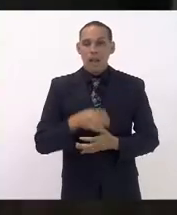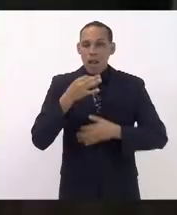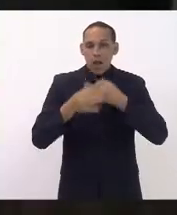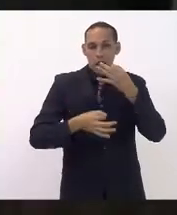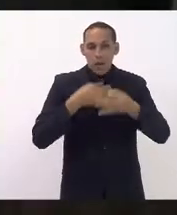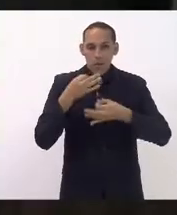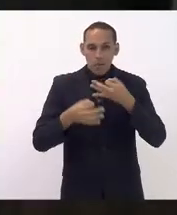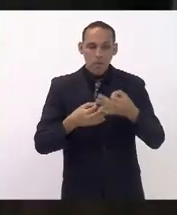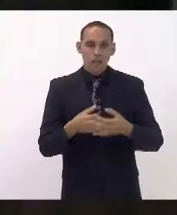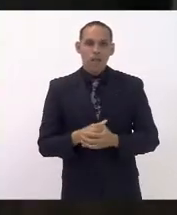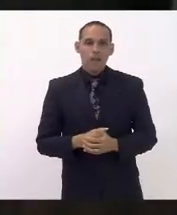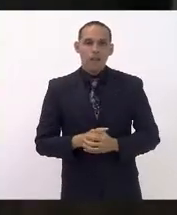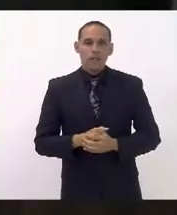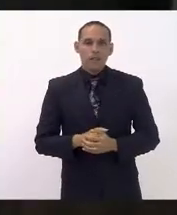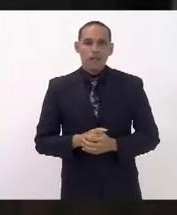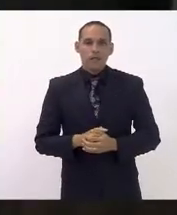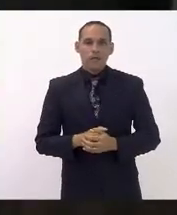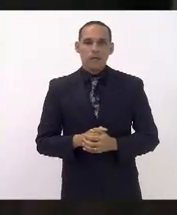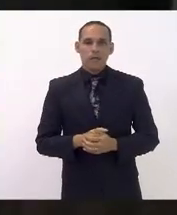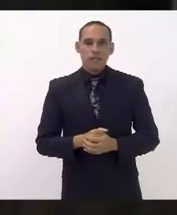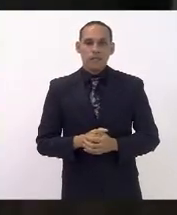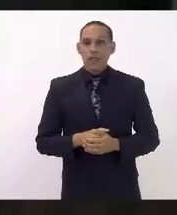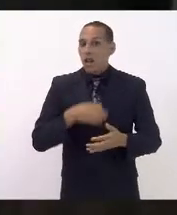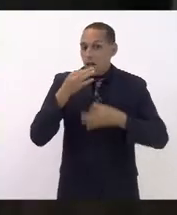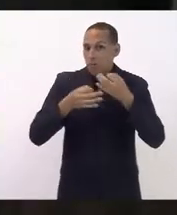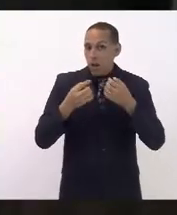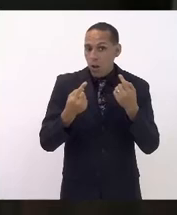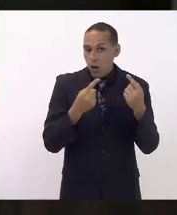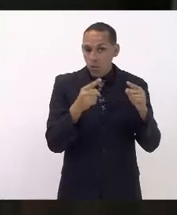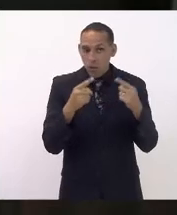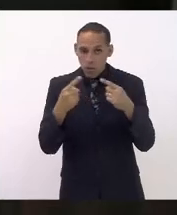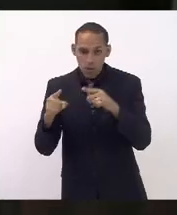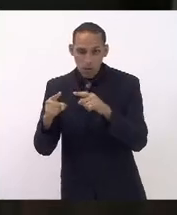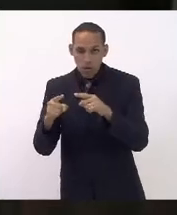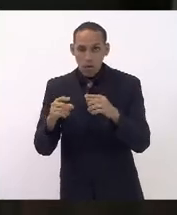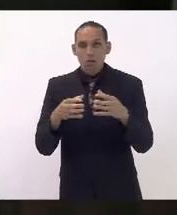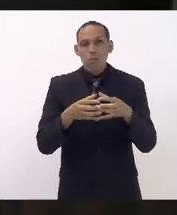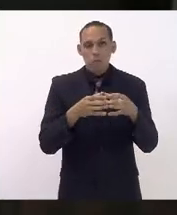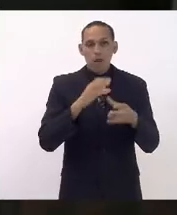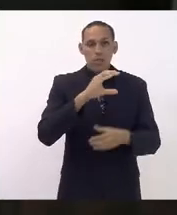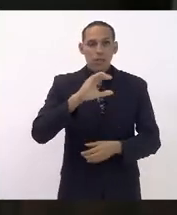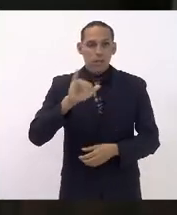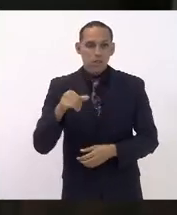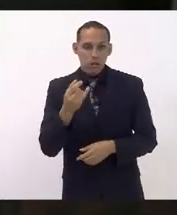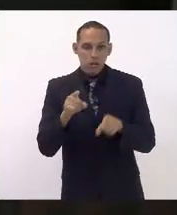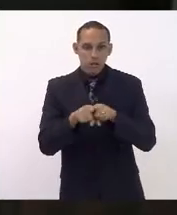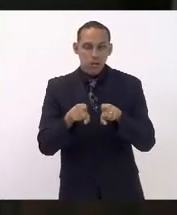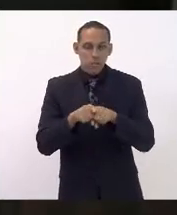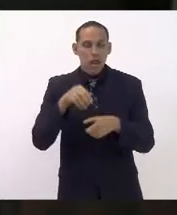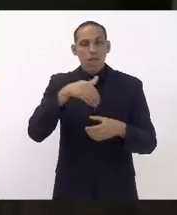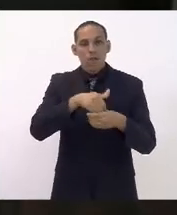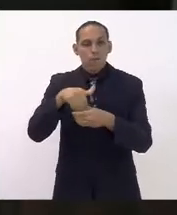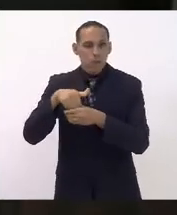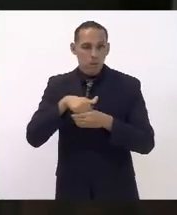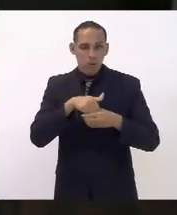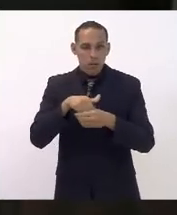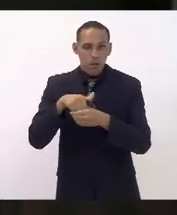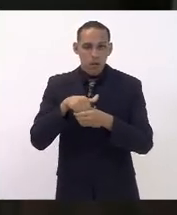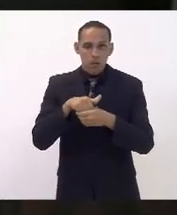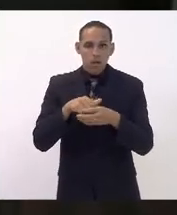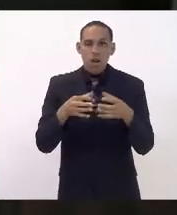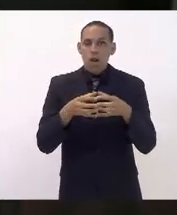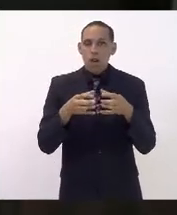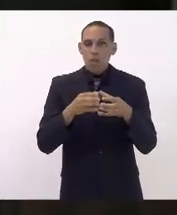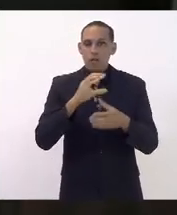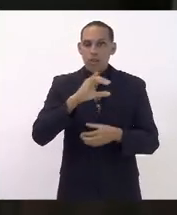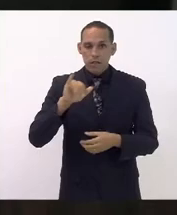pareceres emitidos, pareceres são contrários, parecer da CCJ é contrário. Então, em votação, parecer da Comissão de Constituição e